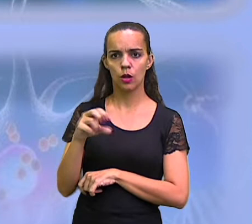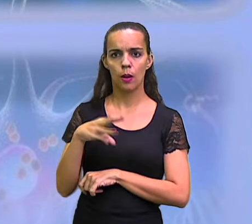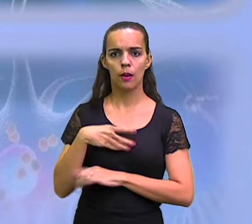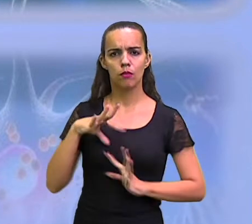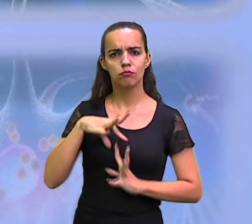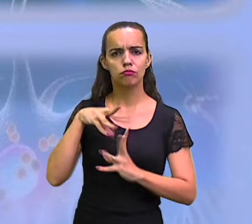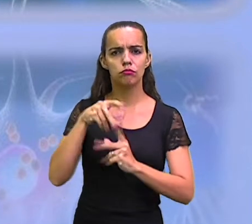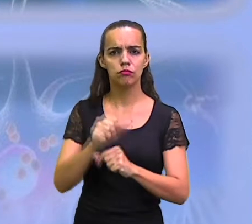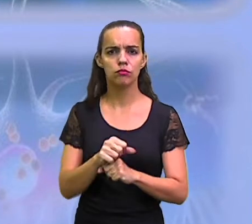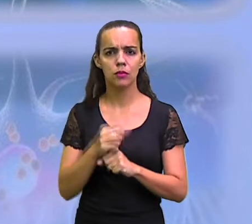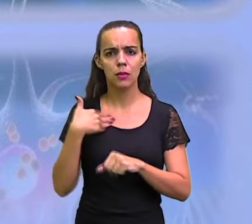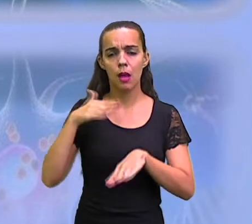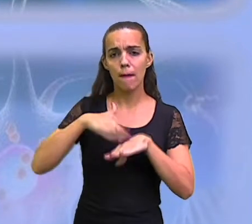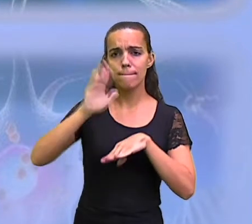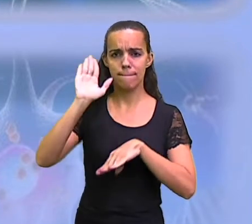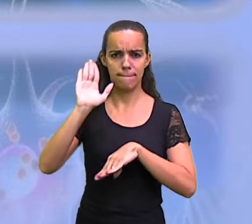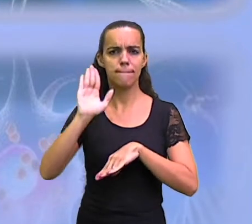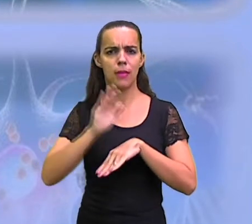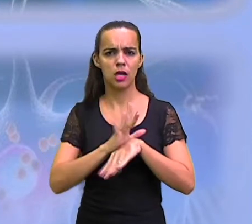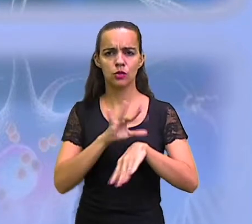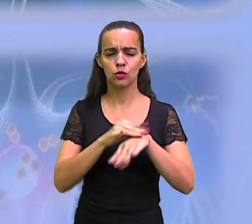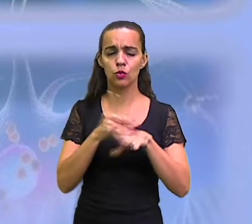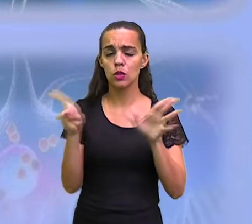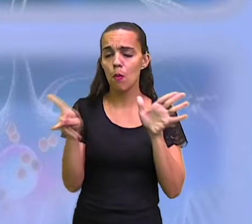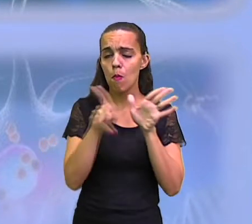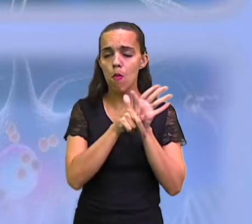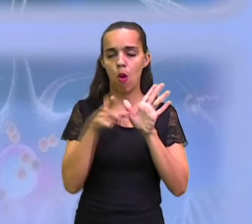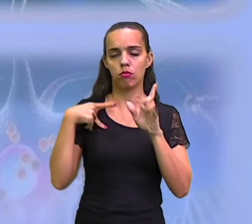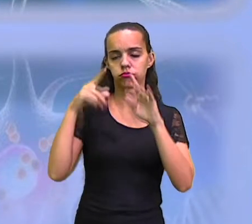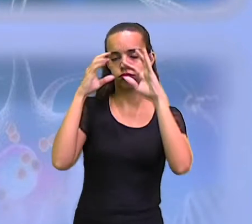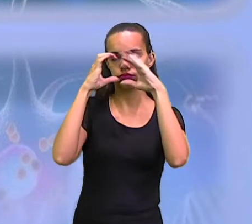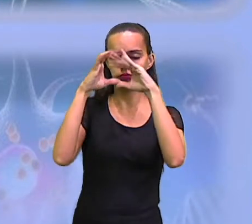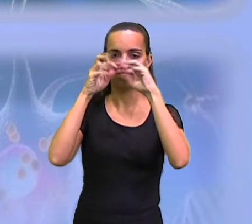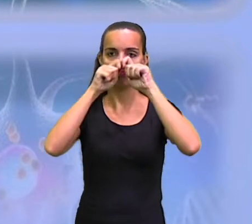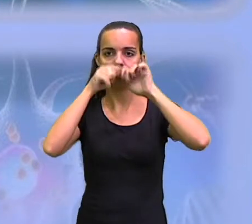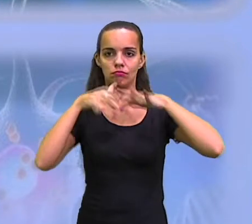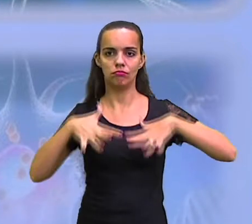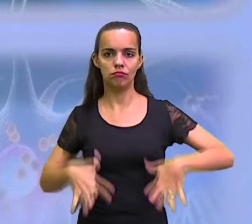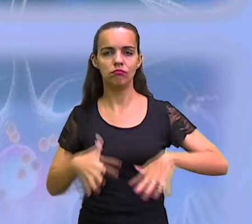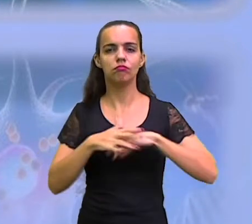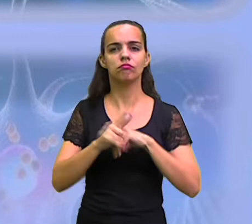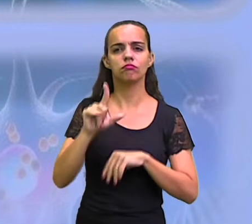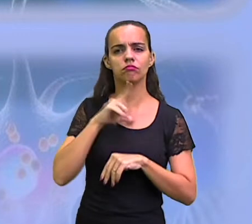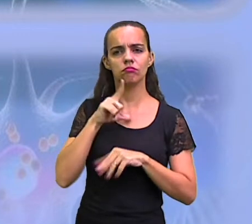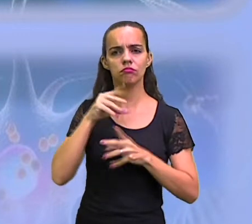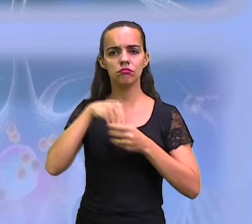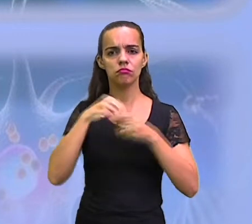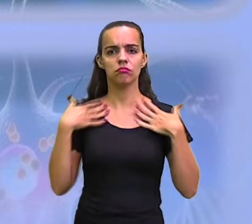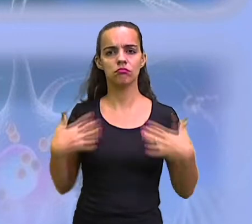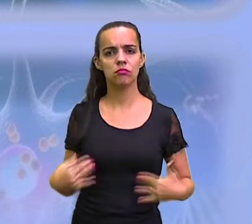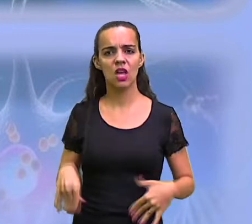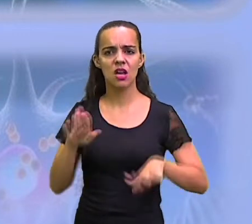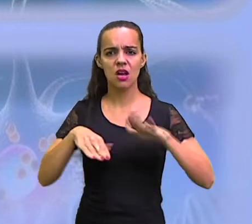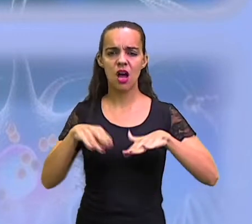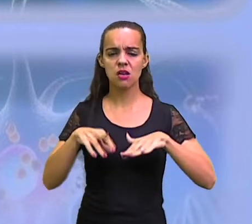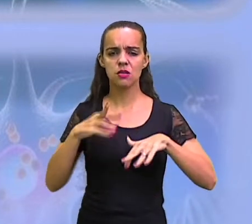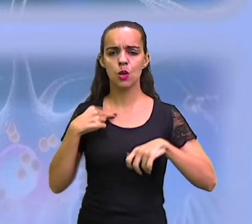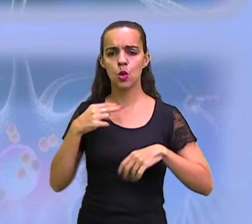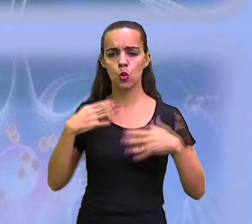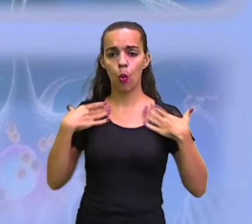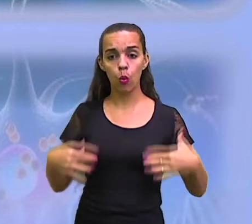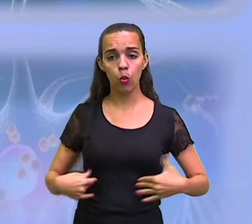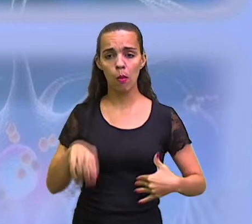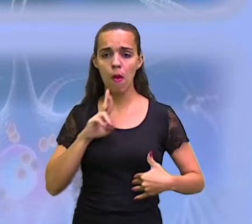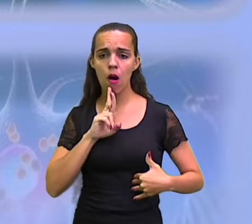é mais uma das doenças do sistema nervoso que vai fazer com que o corpo não responda corretamente